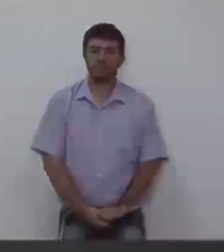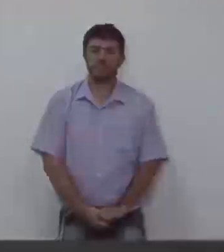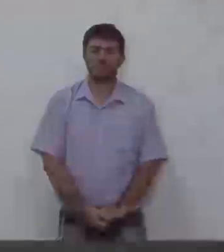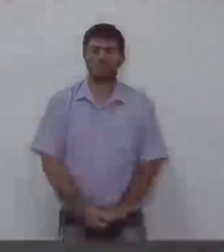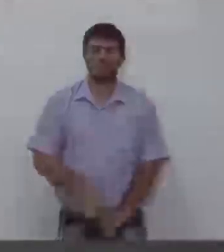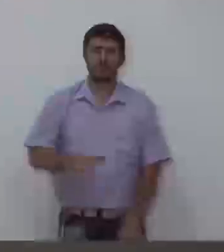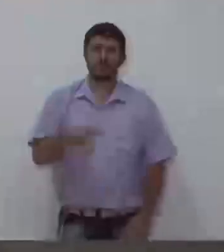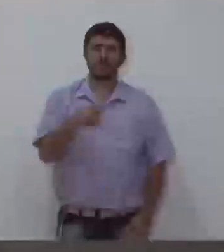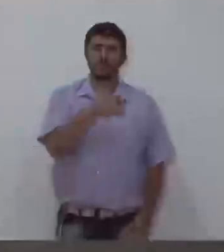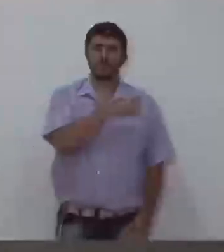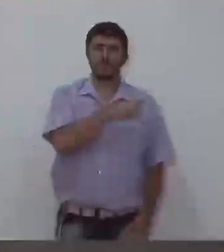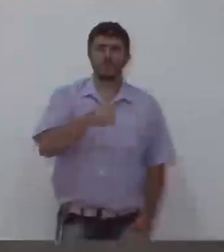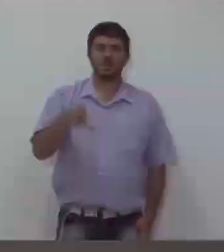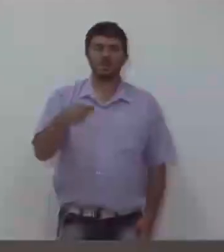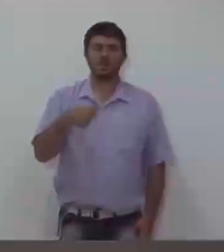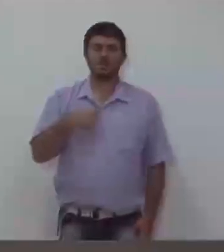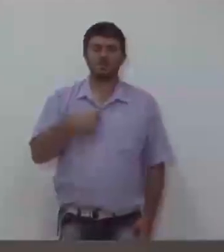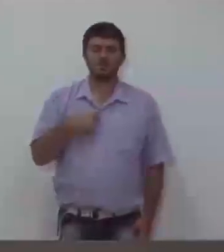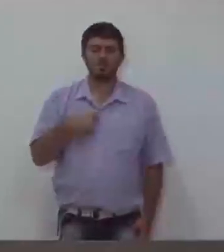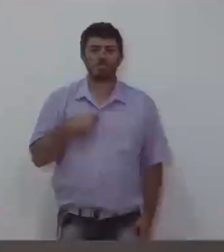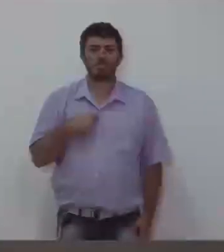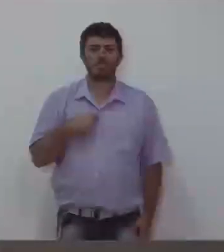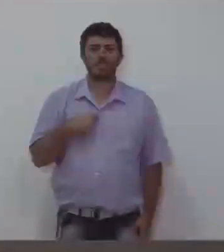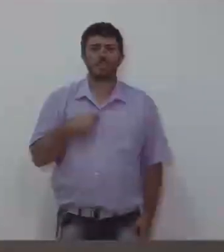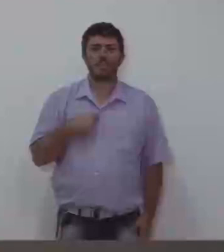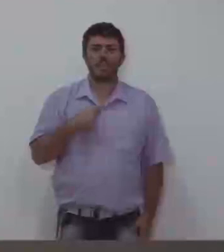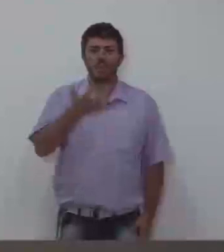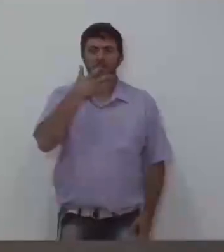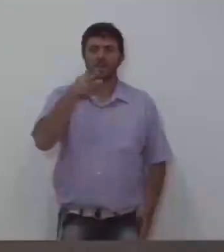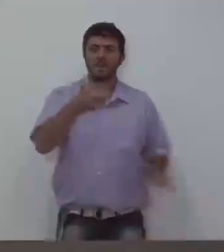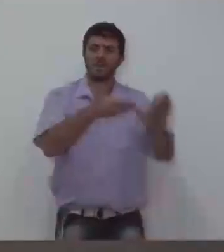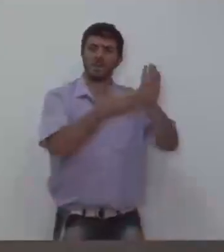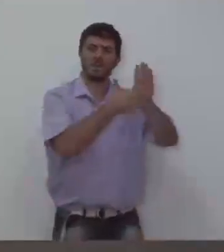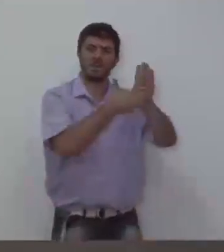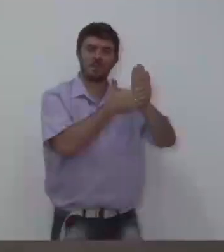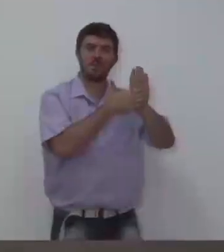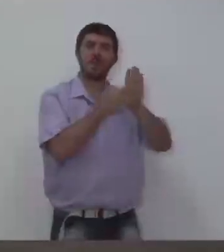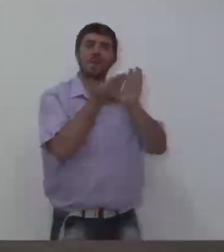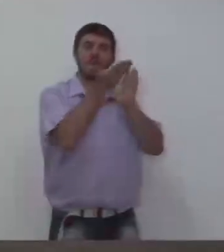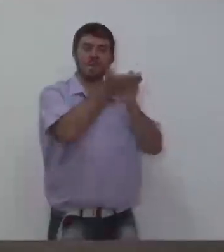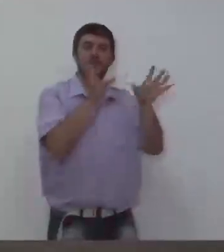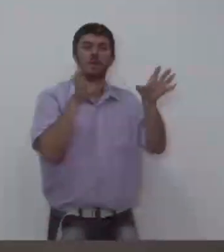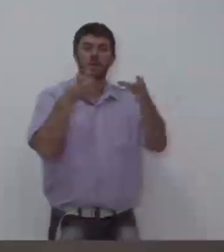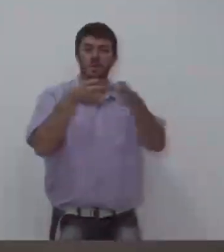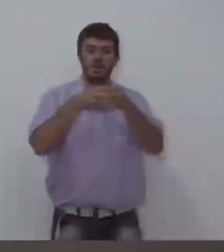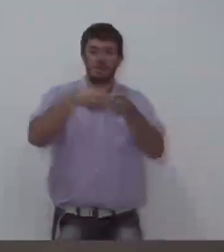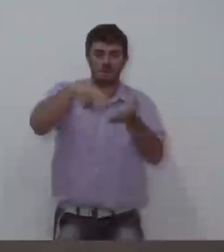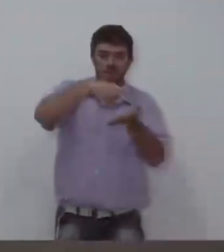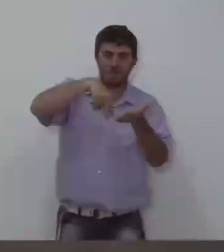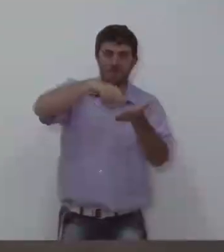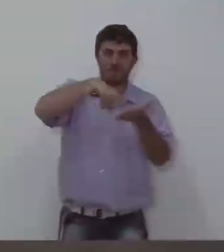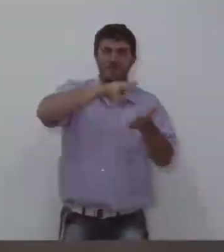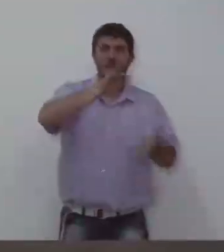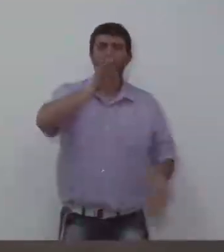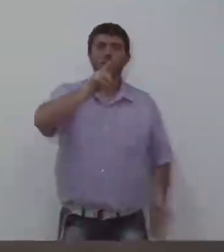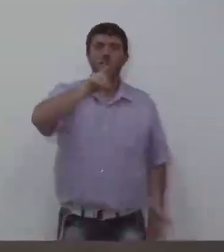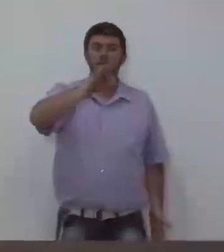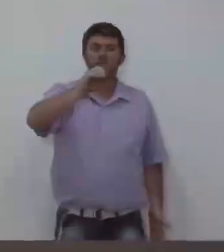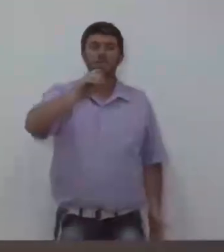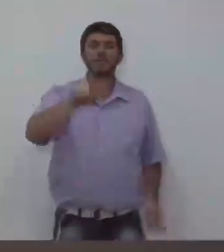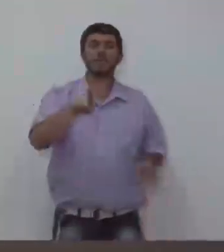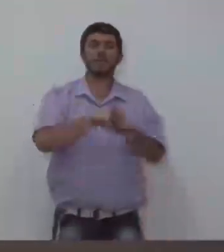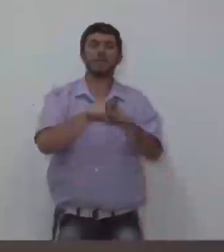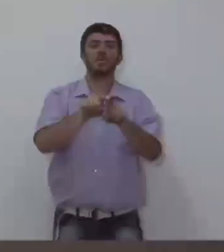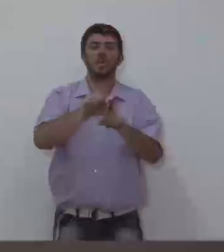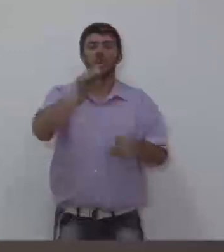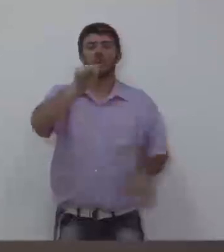Senhor presidente, eu quero, antes de falar da moção das meninas do grupo Tudo é Jazz e Soul Jazz,